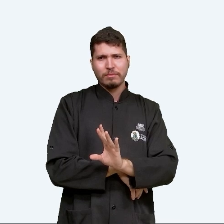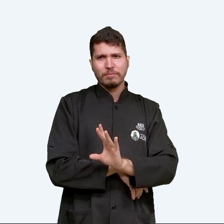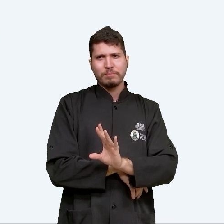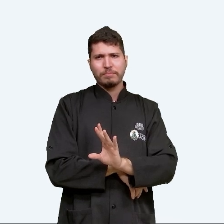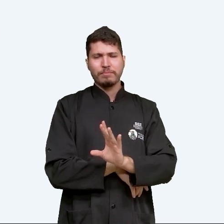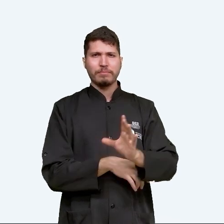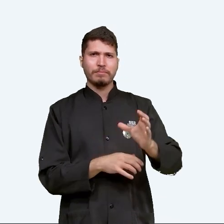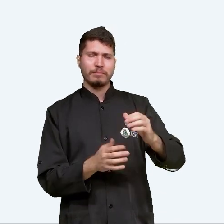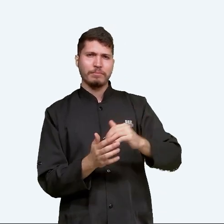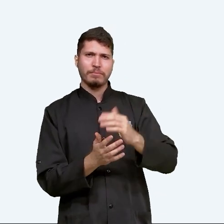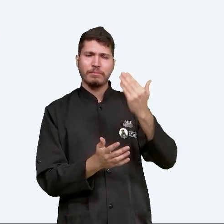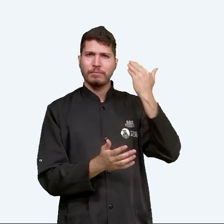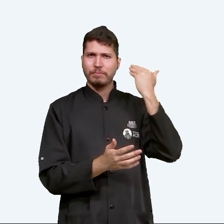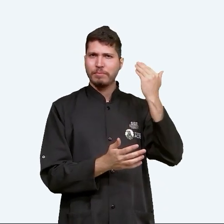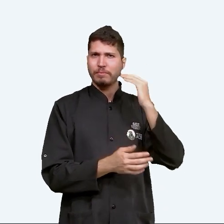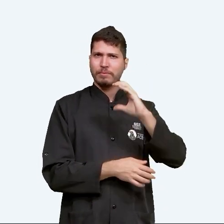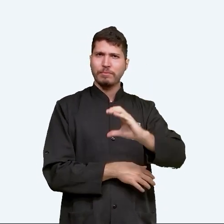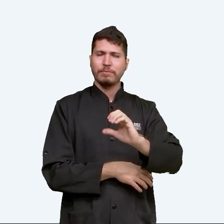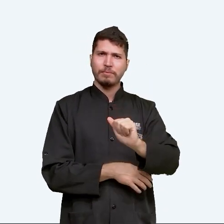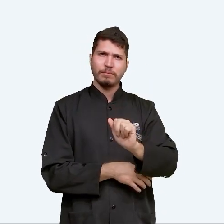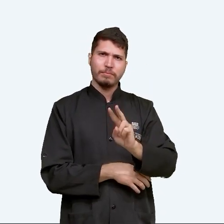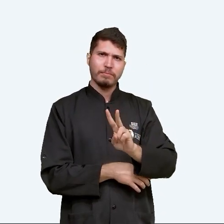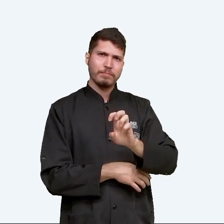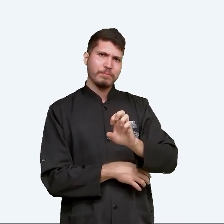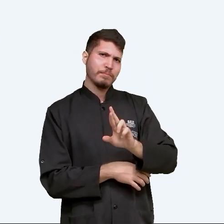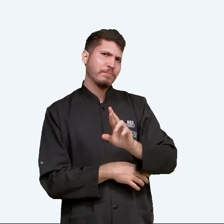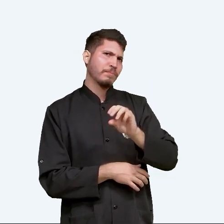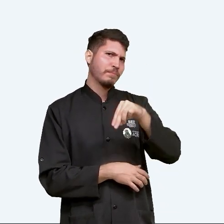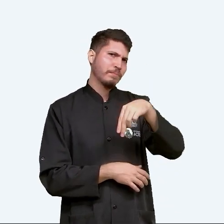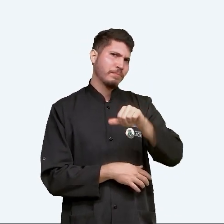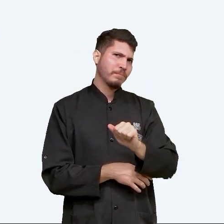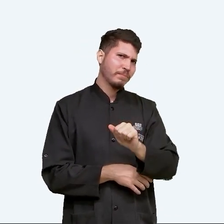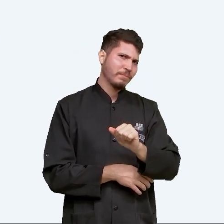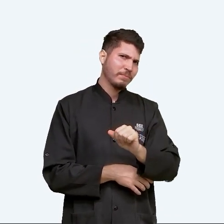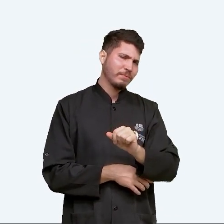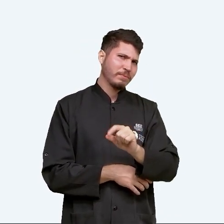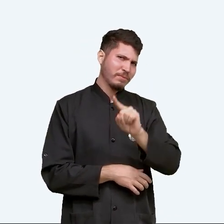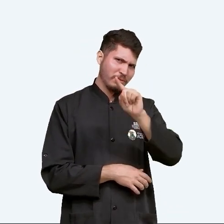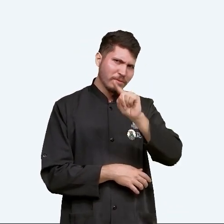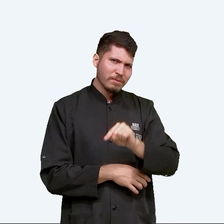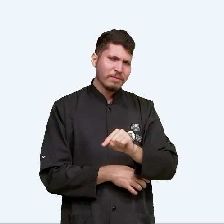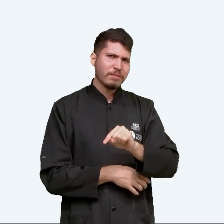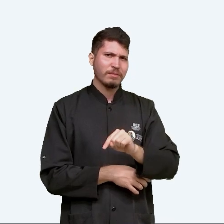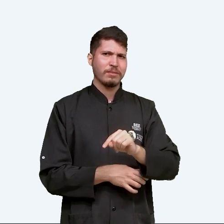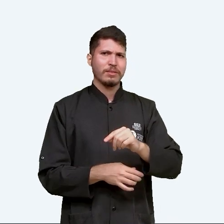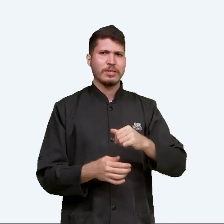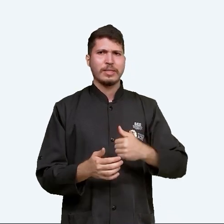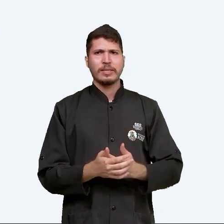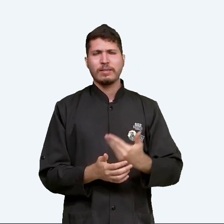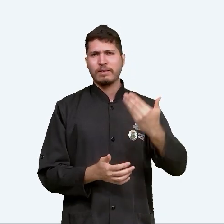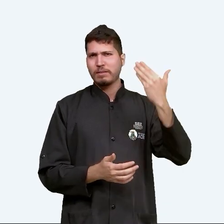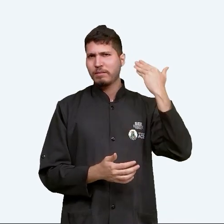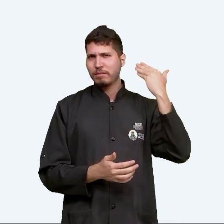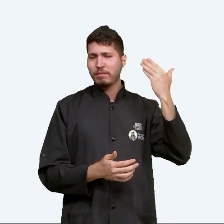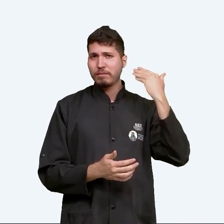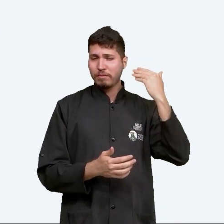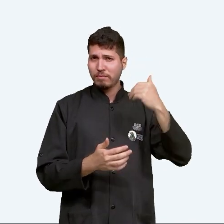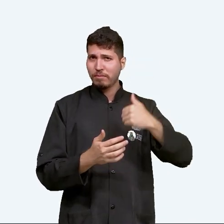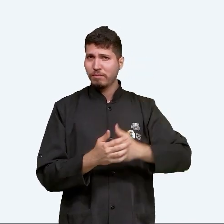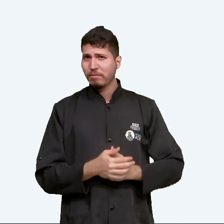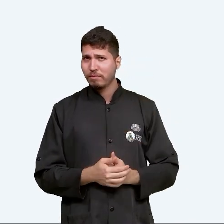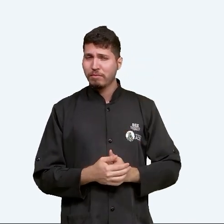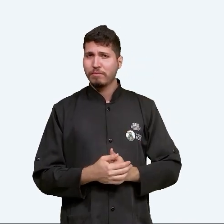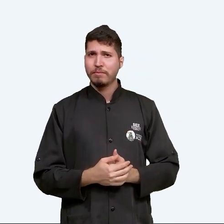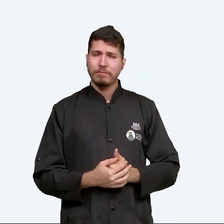você já tem, né, a respeito do período pré-histórico, da arte rupestre? Será